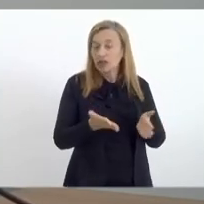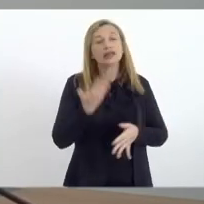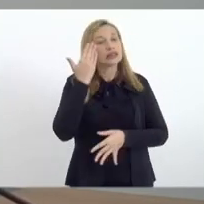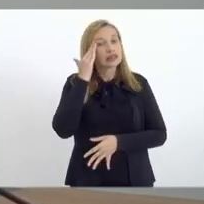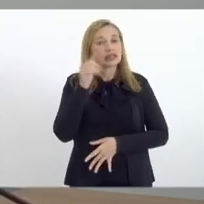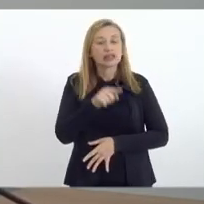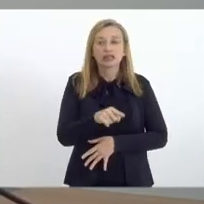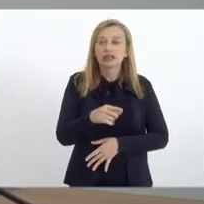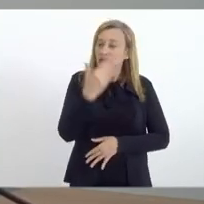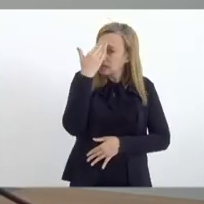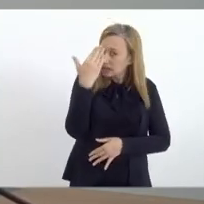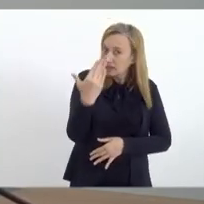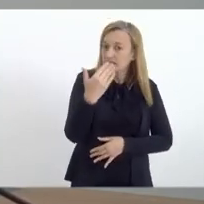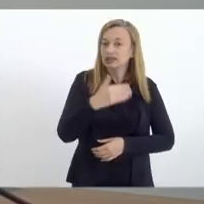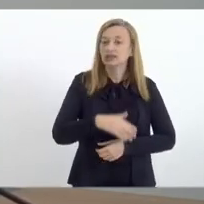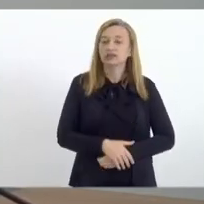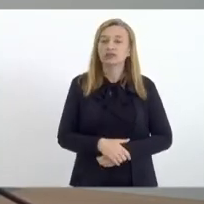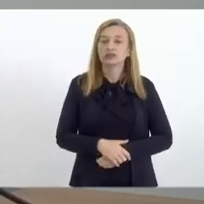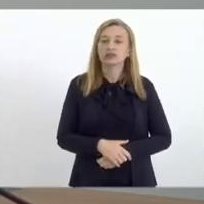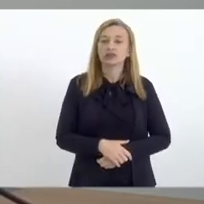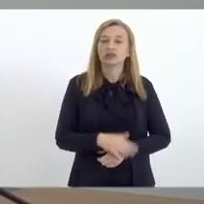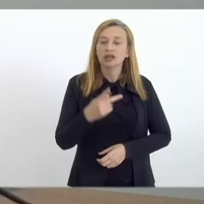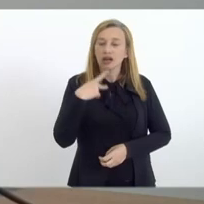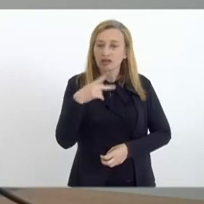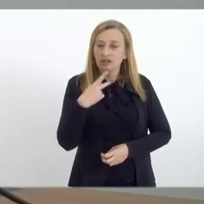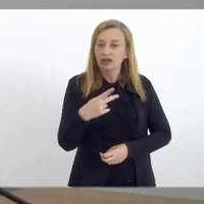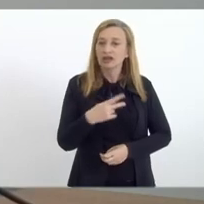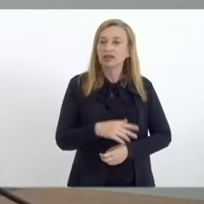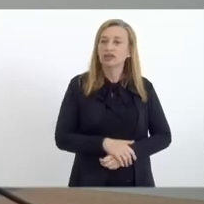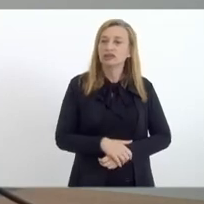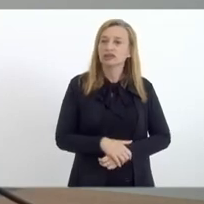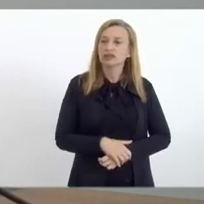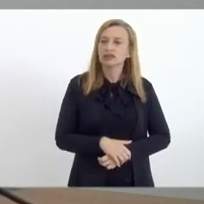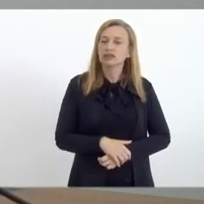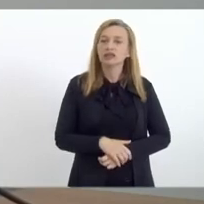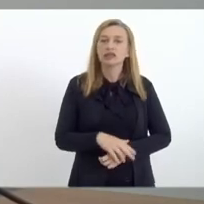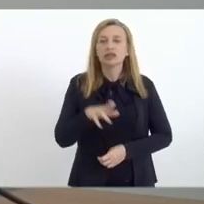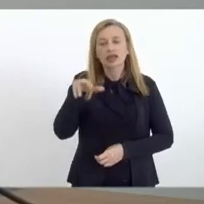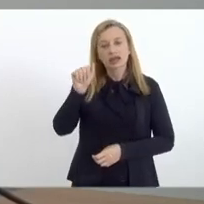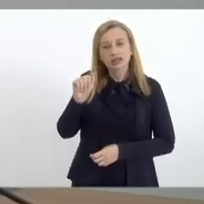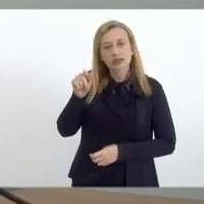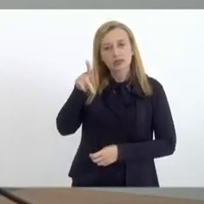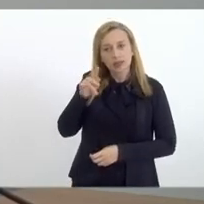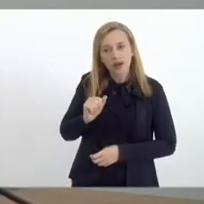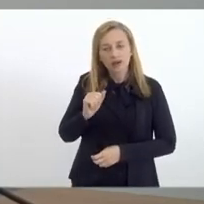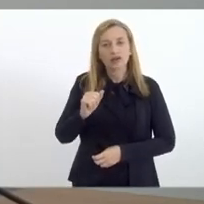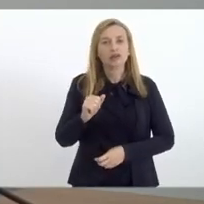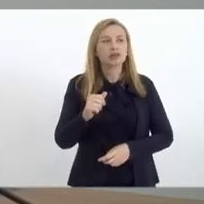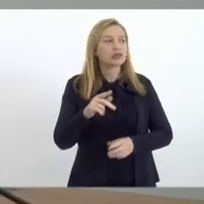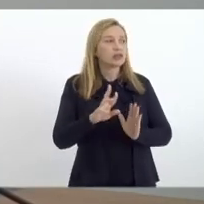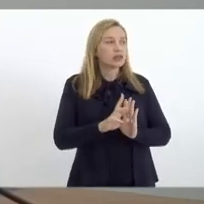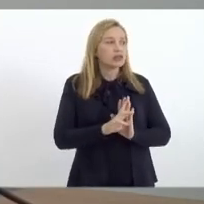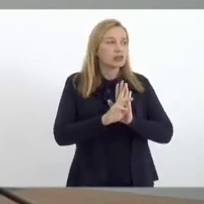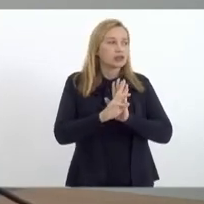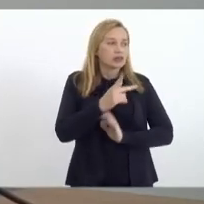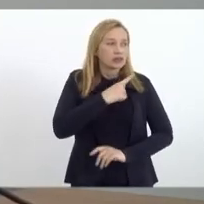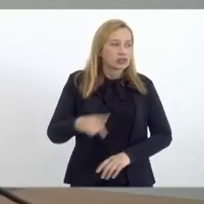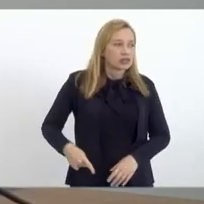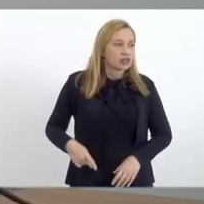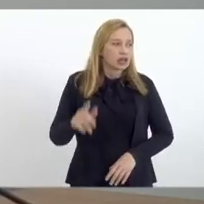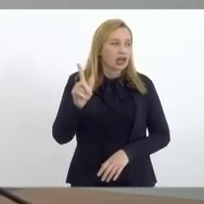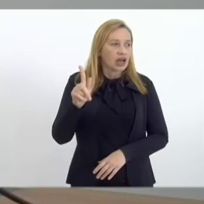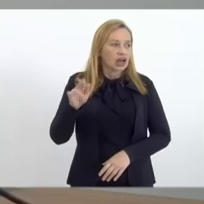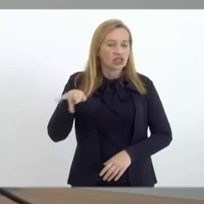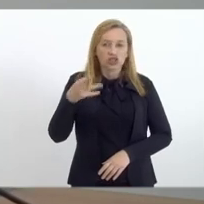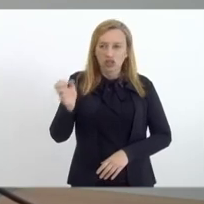aqui agradecendo os comentários que a Ana Paula, né, presidente da Geste Rio, fez,